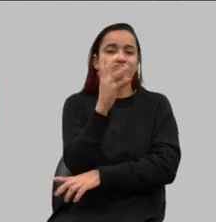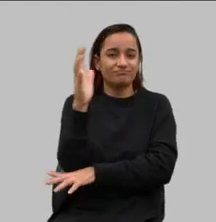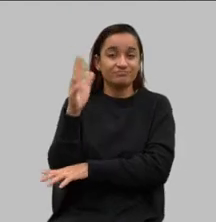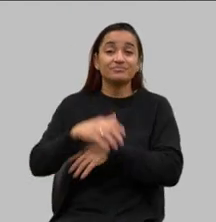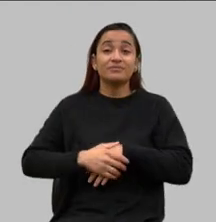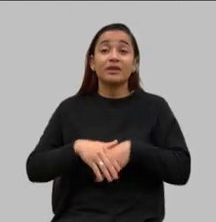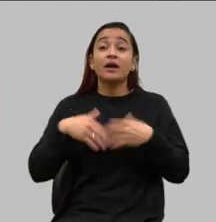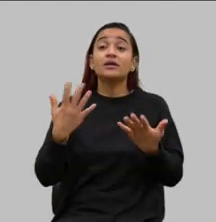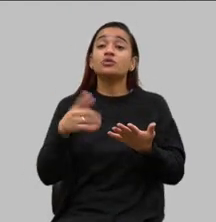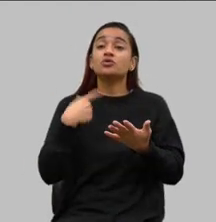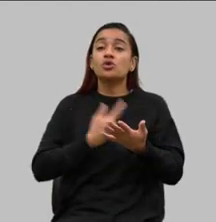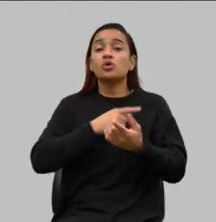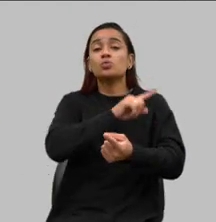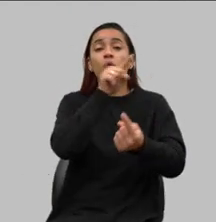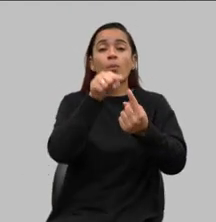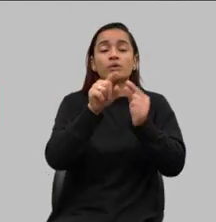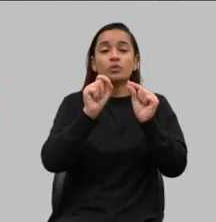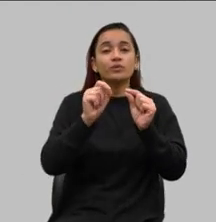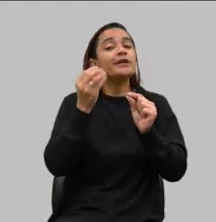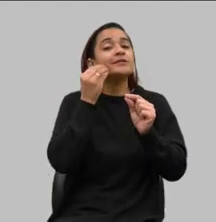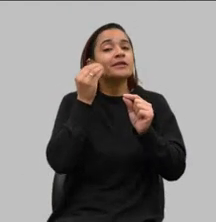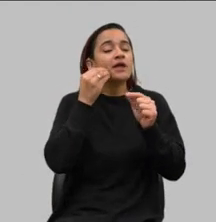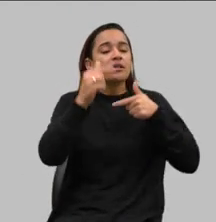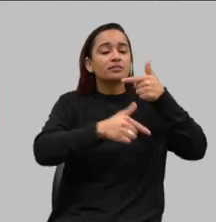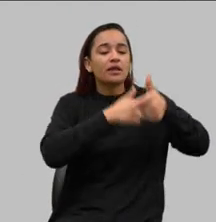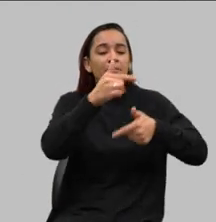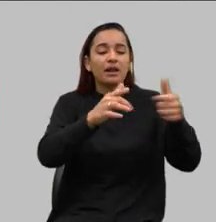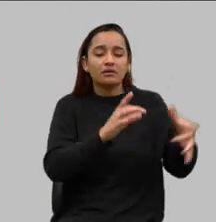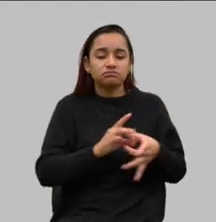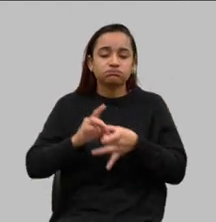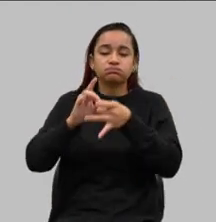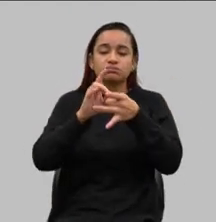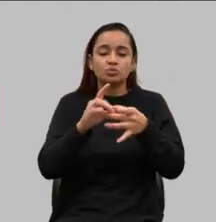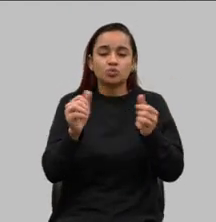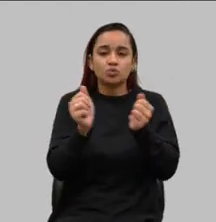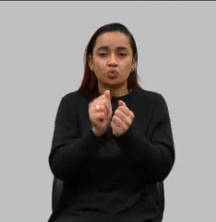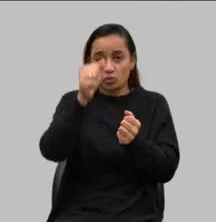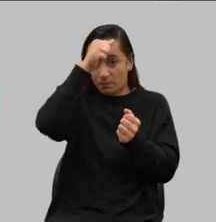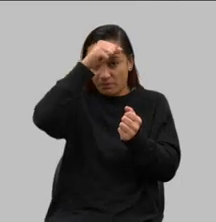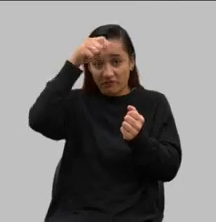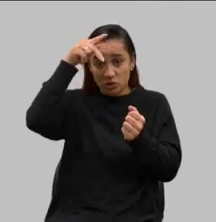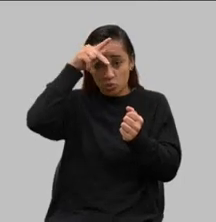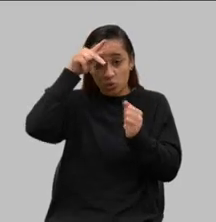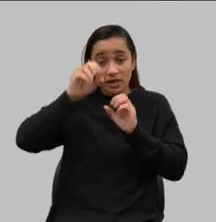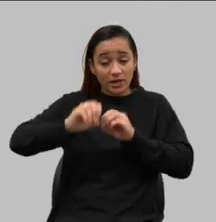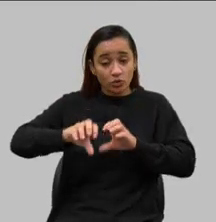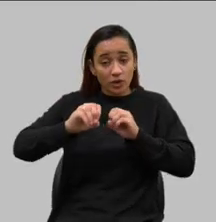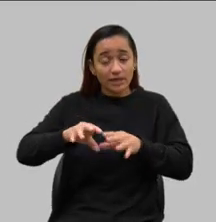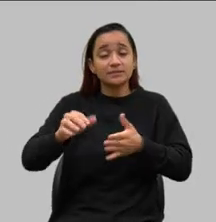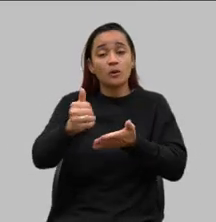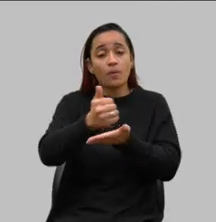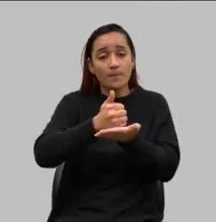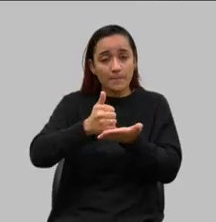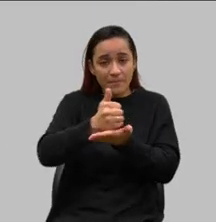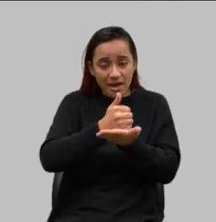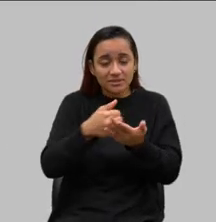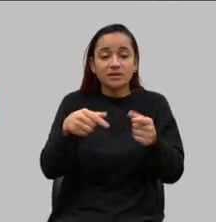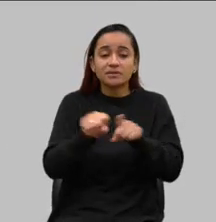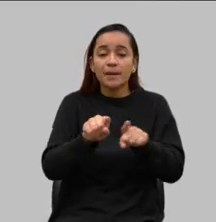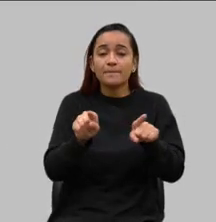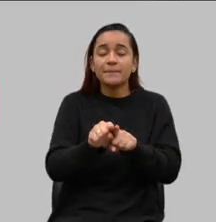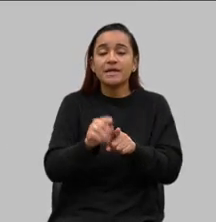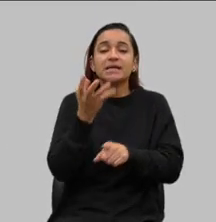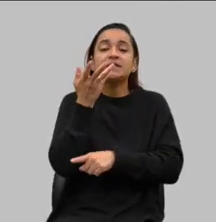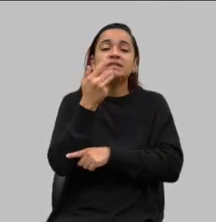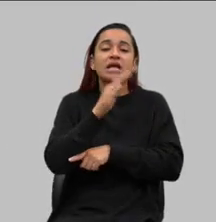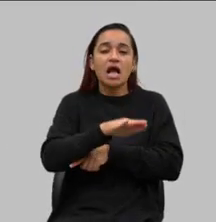momento era trabalhar em parceria com as prefeituras na Educação Básica e infantil mas nós estamos avançando também né para